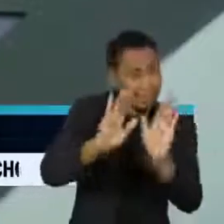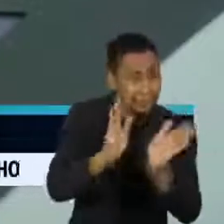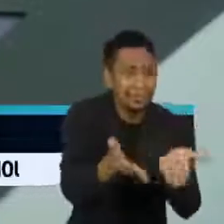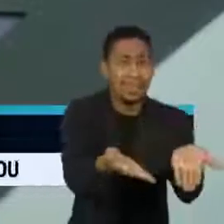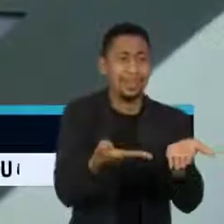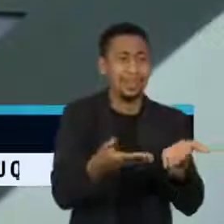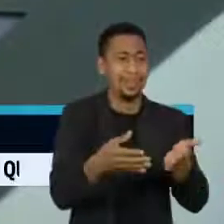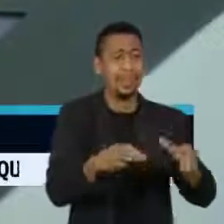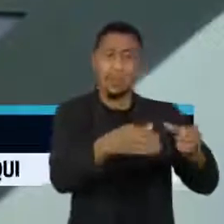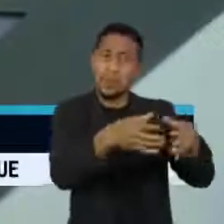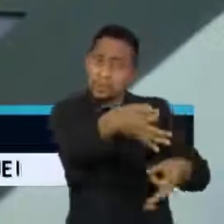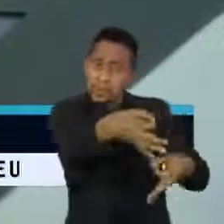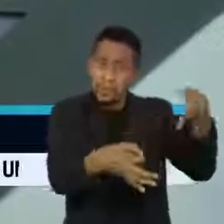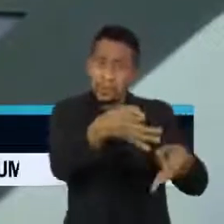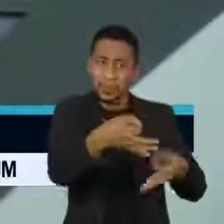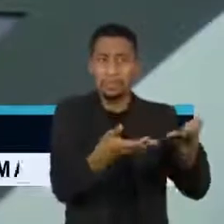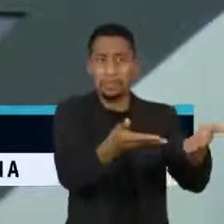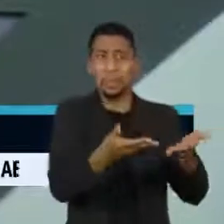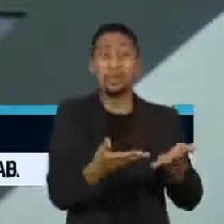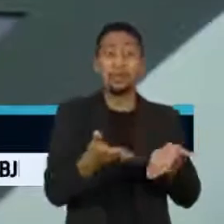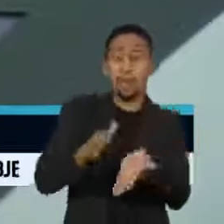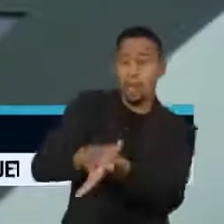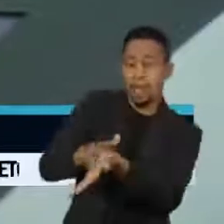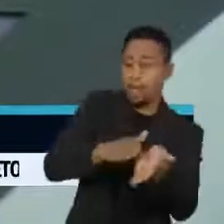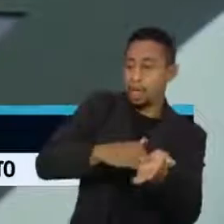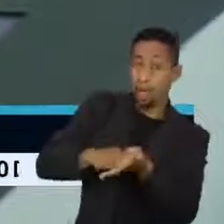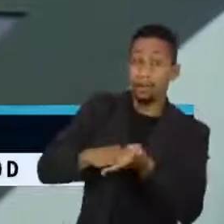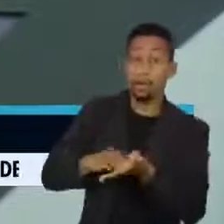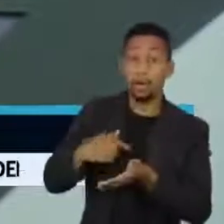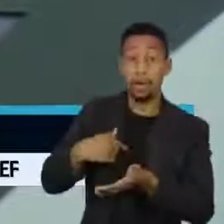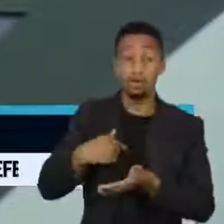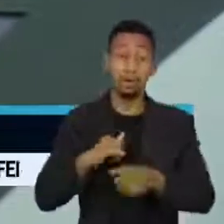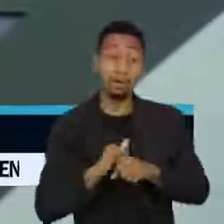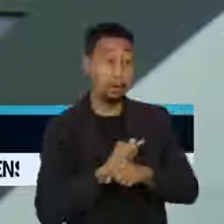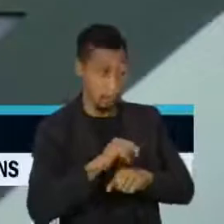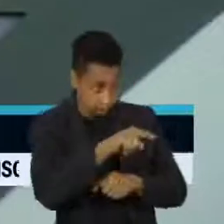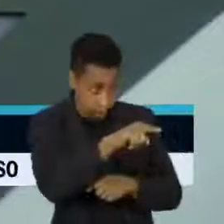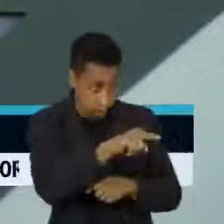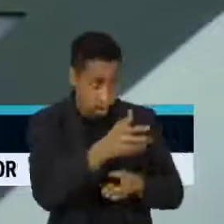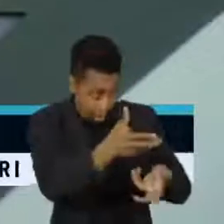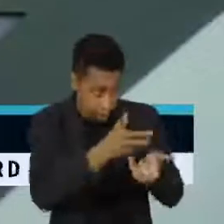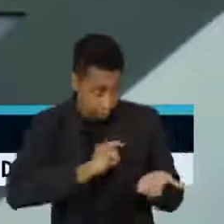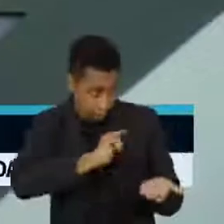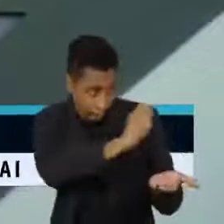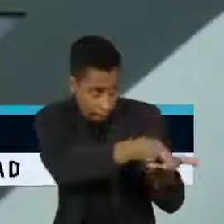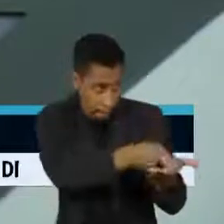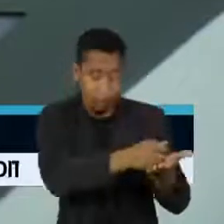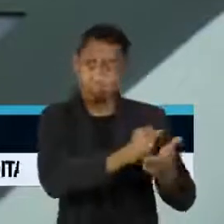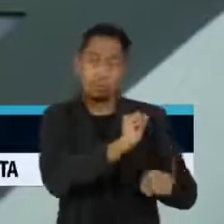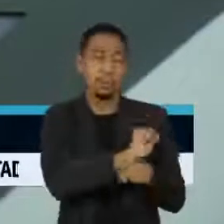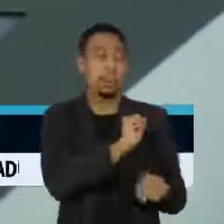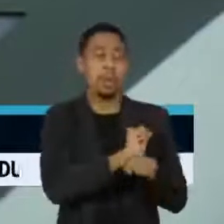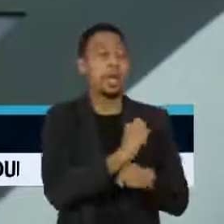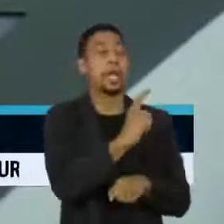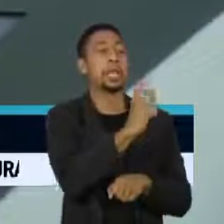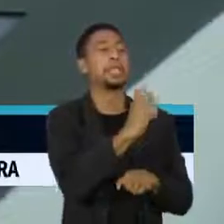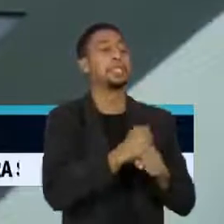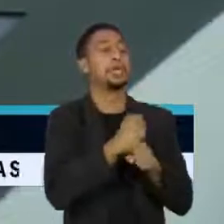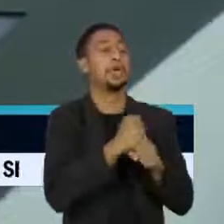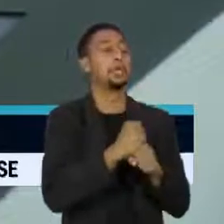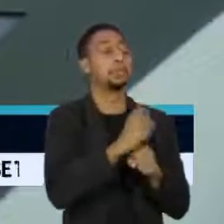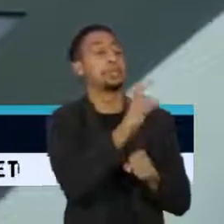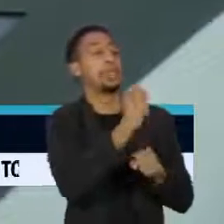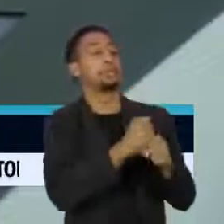do Judiciário já inclusive para receber aí você vai vir não você que ia receber eu vou te pagar em 10 15 anos mais pode